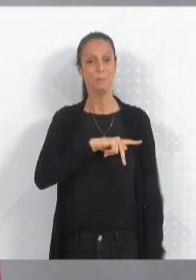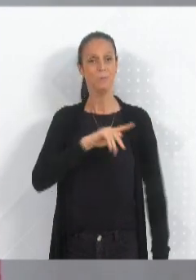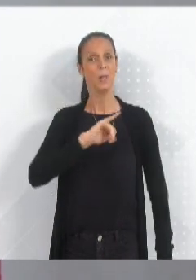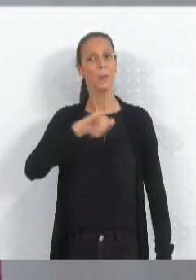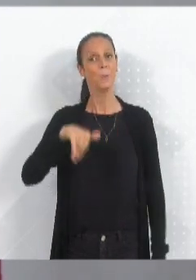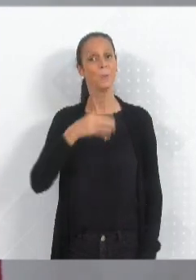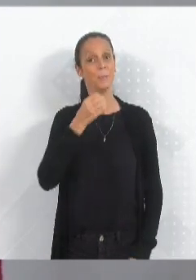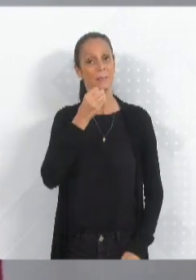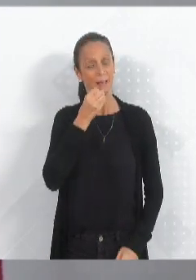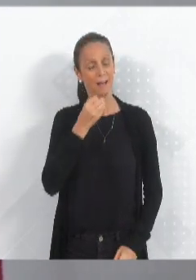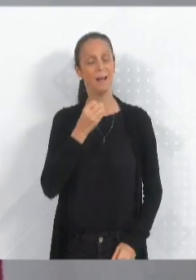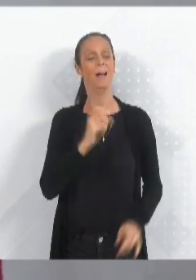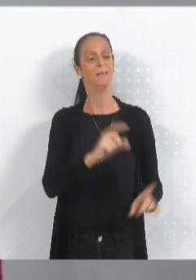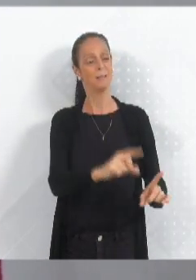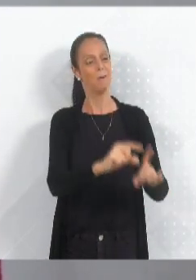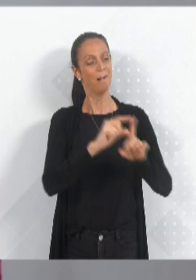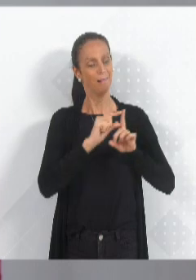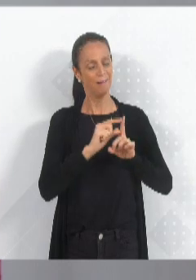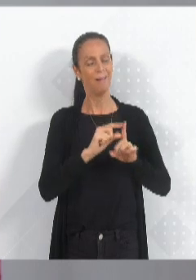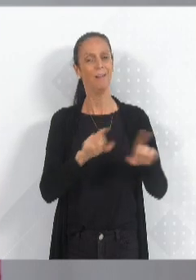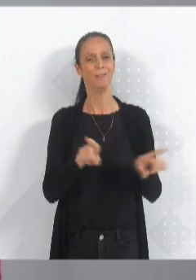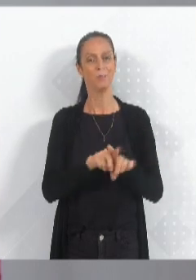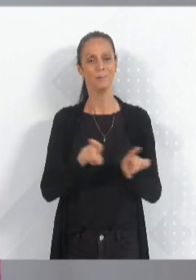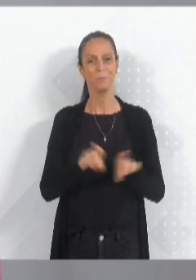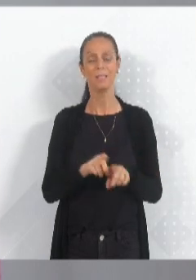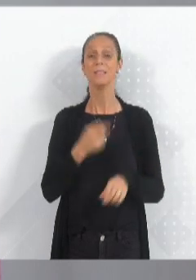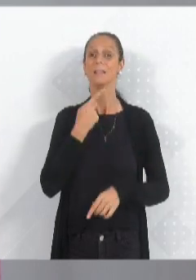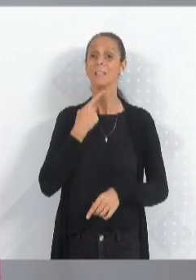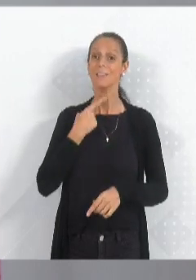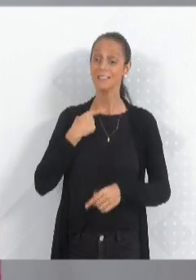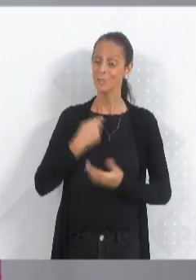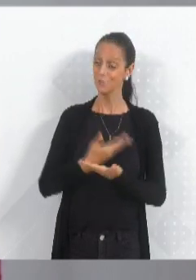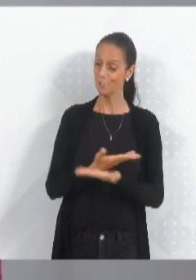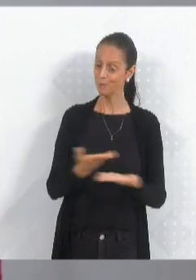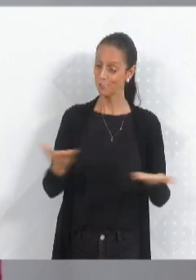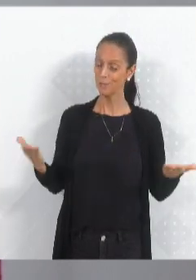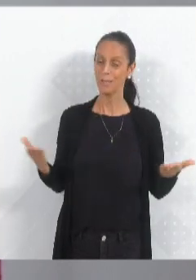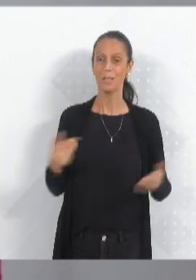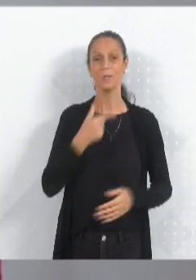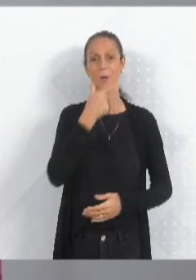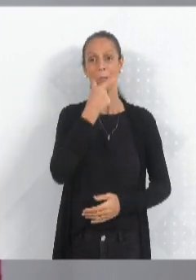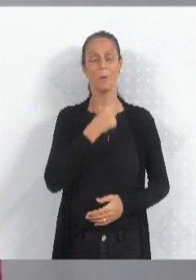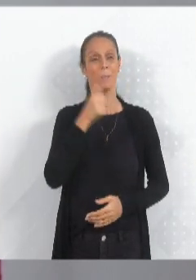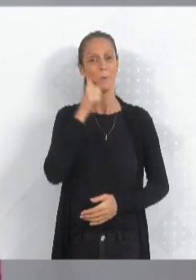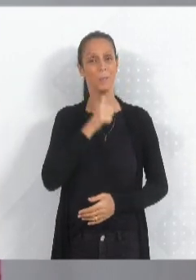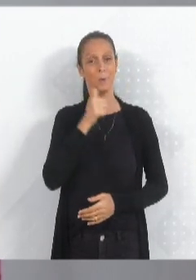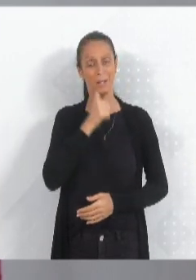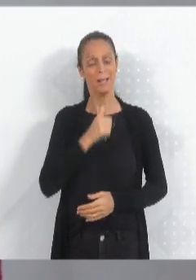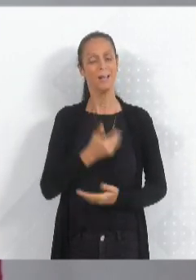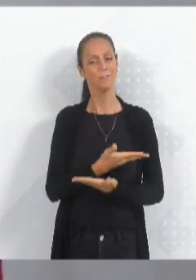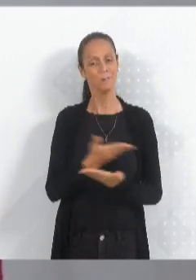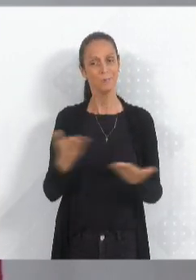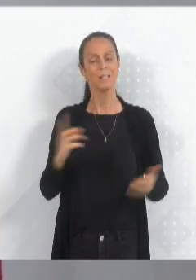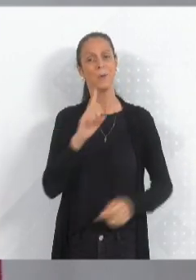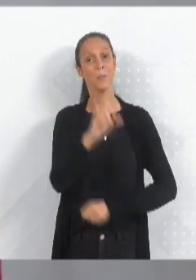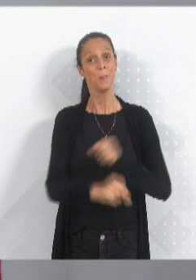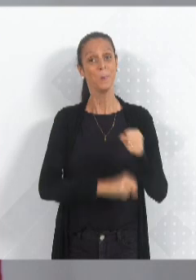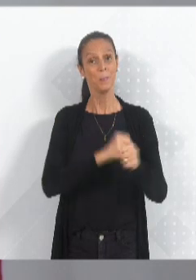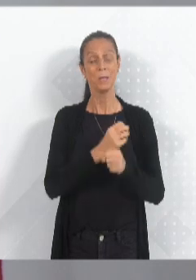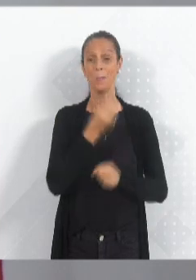palavras Desejo a todos os os senhores que e Senhoras que tenham um ano legislativo